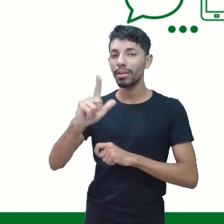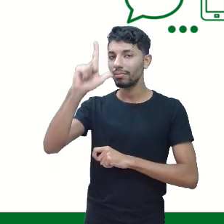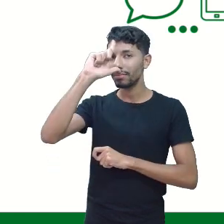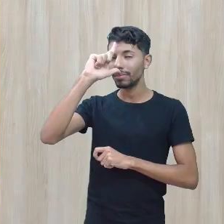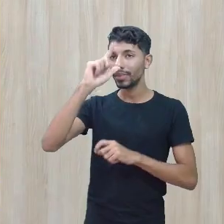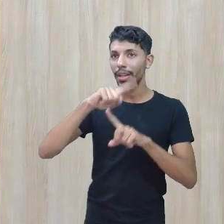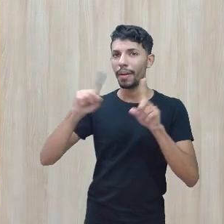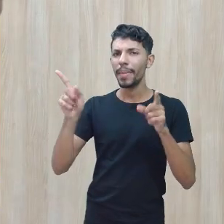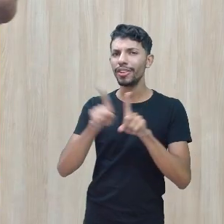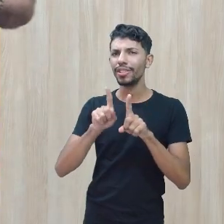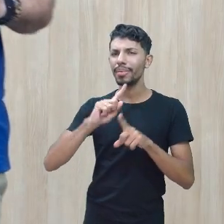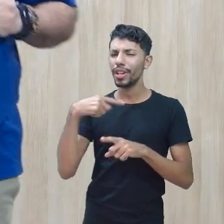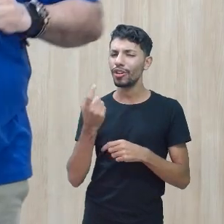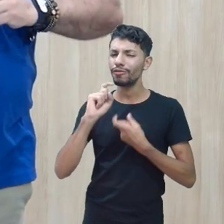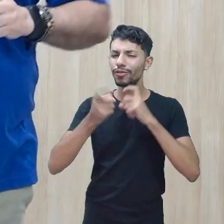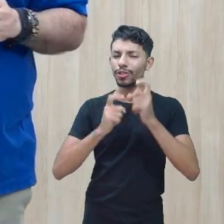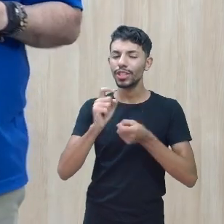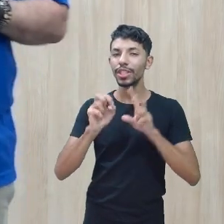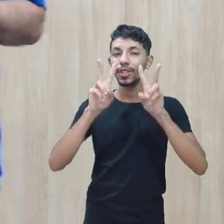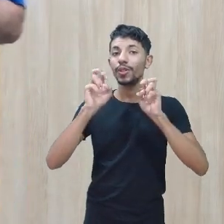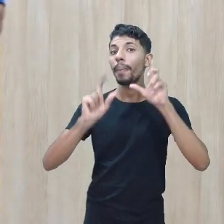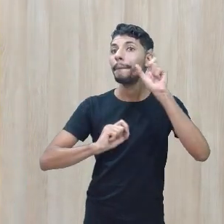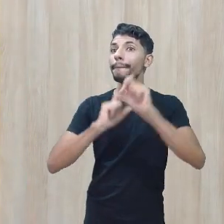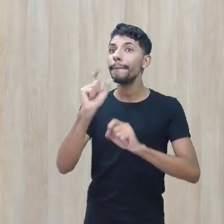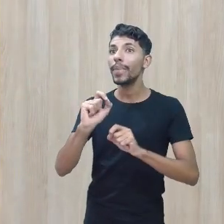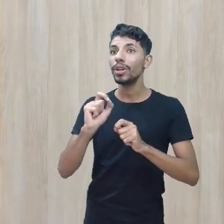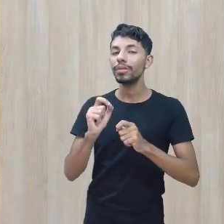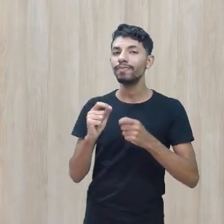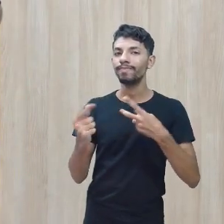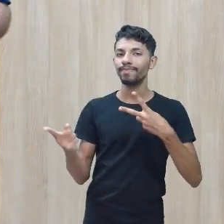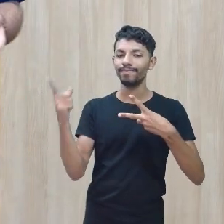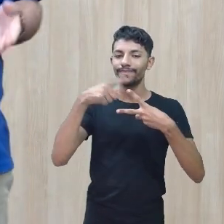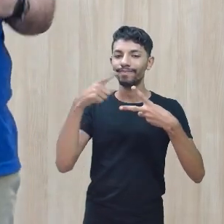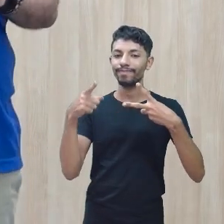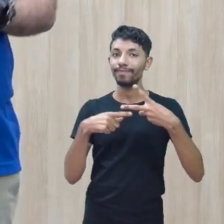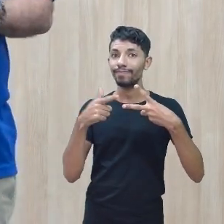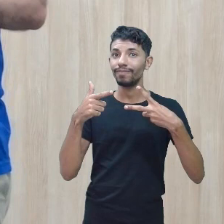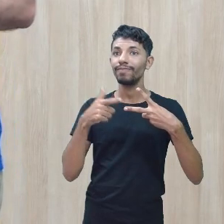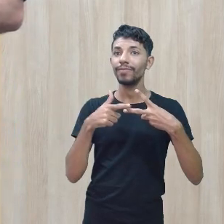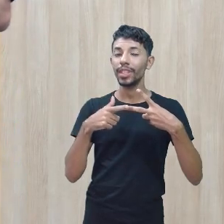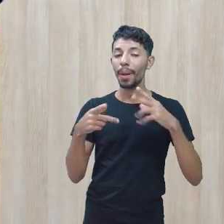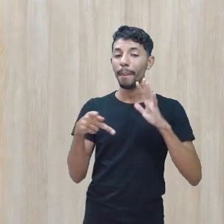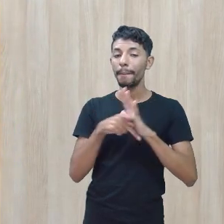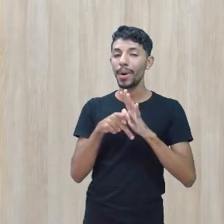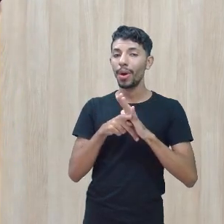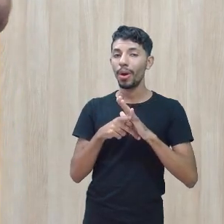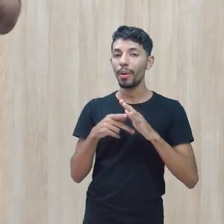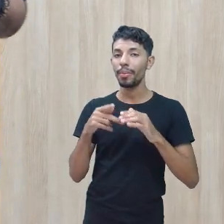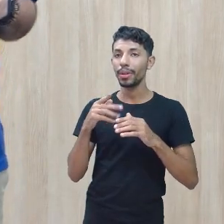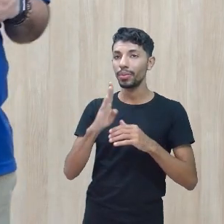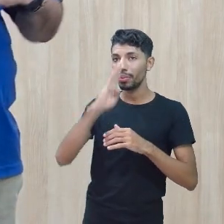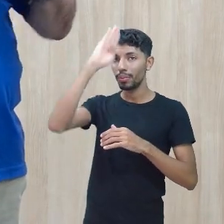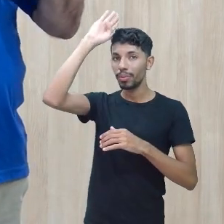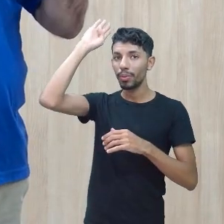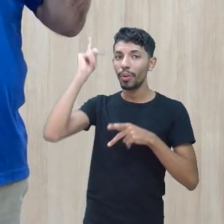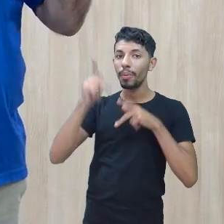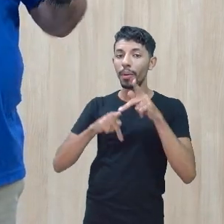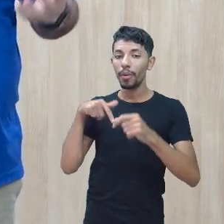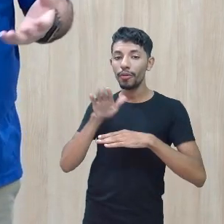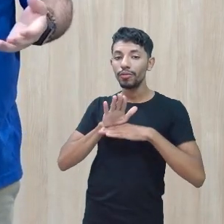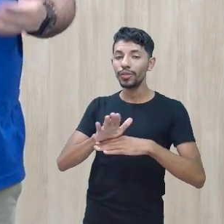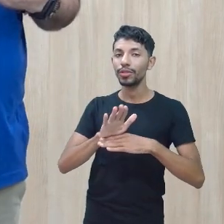Mas nós vamos falar também a respeito de outras duas contribuições dos povos romanos para